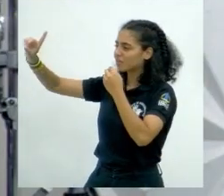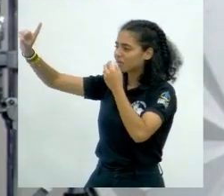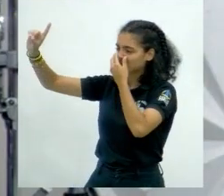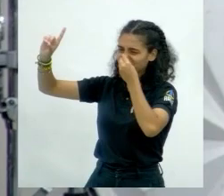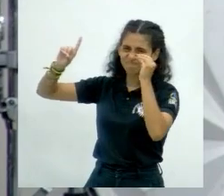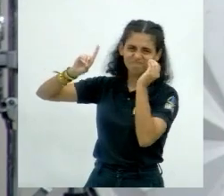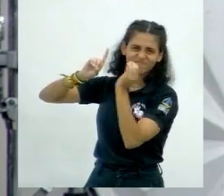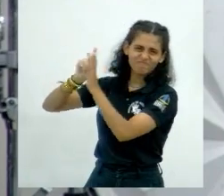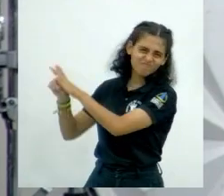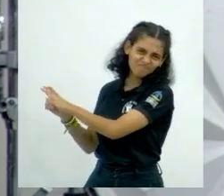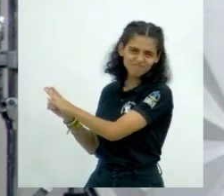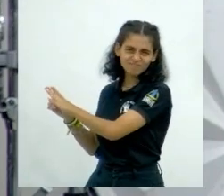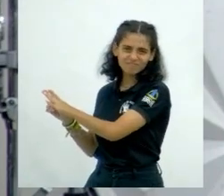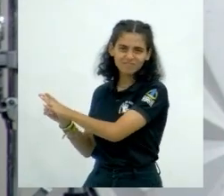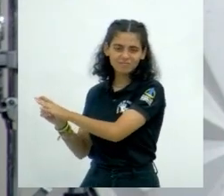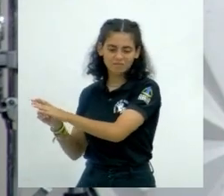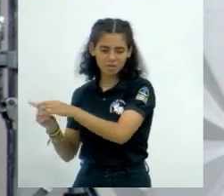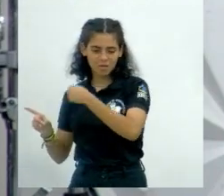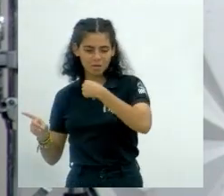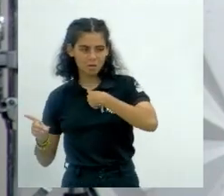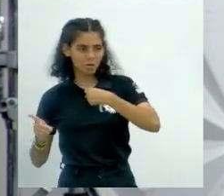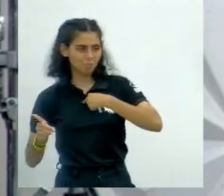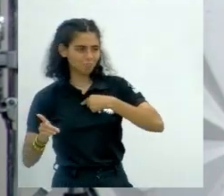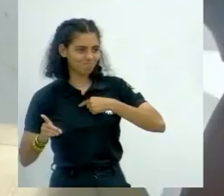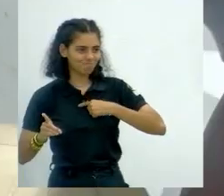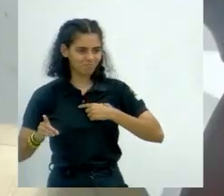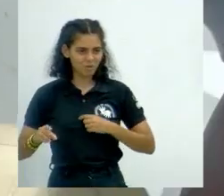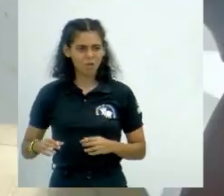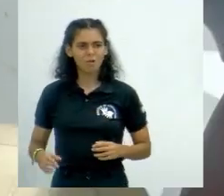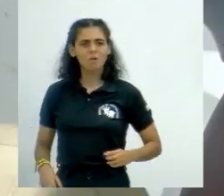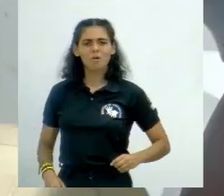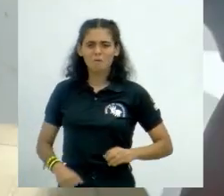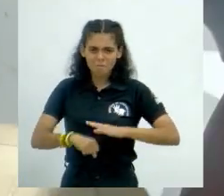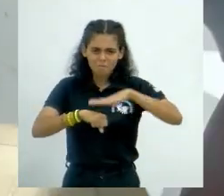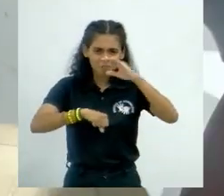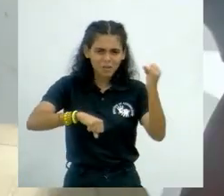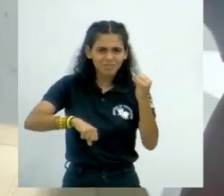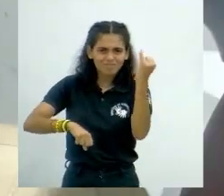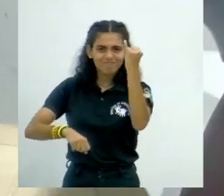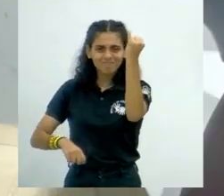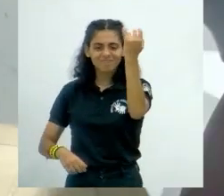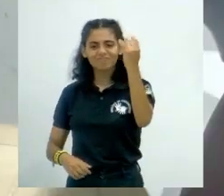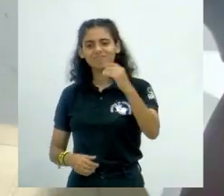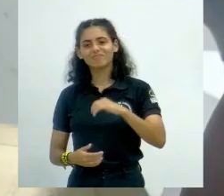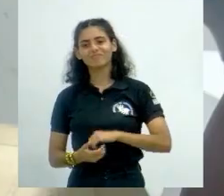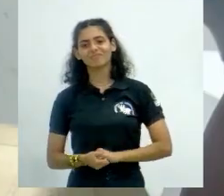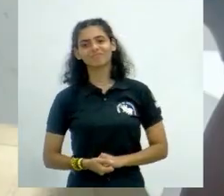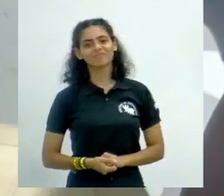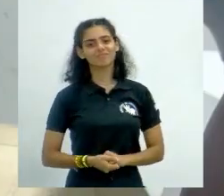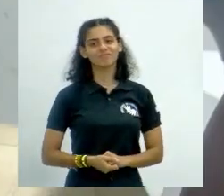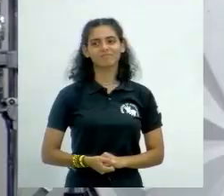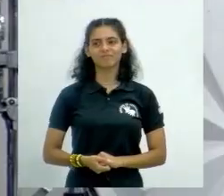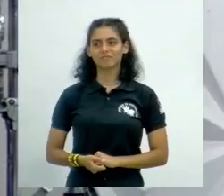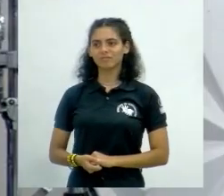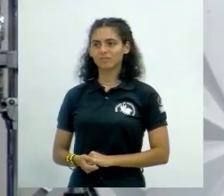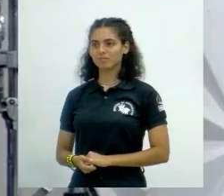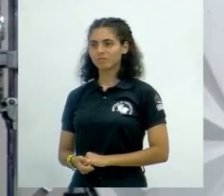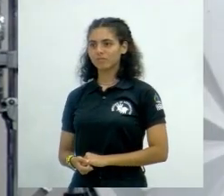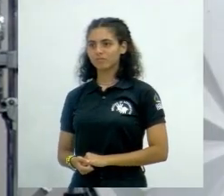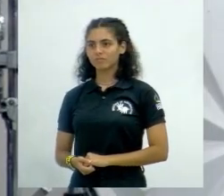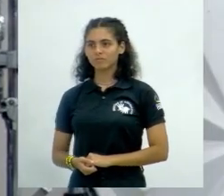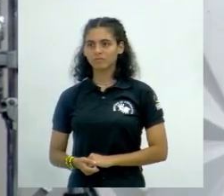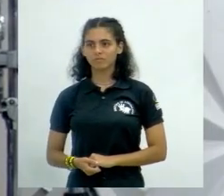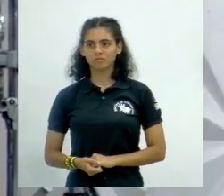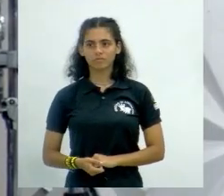Risco, inclusive, de muito do que tem sido escrito e produzido hoje, em que o ser humano,